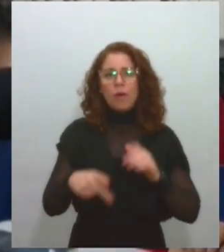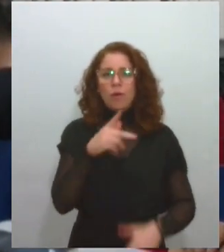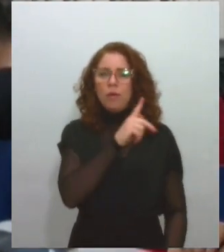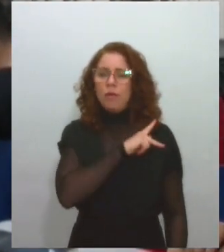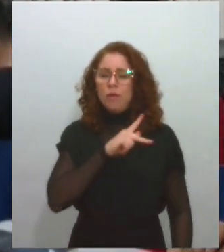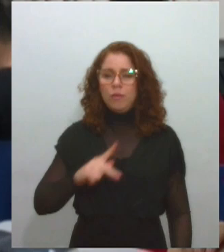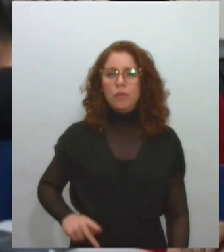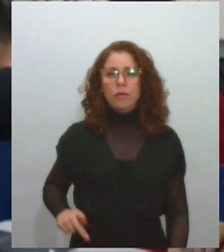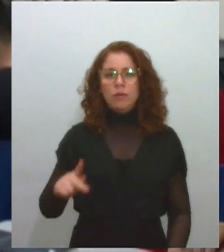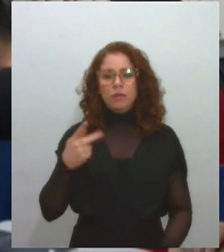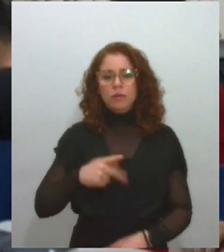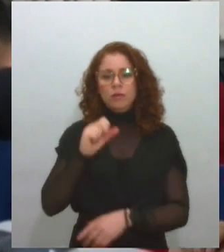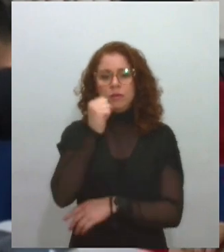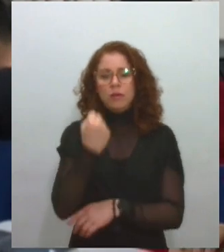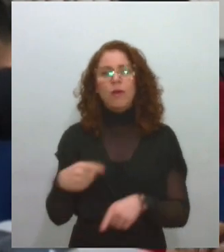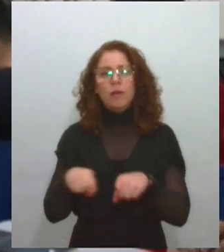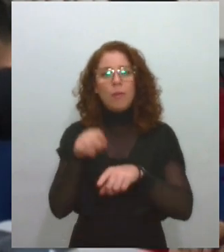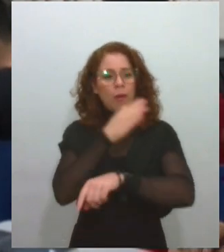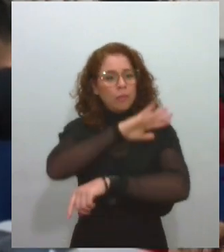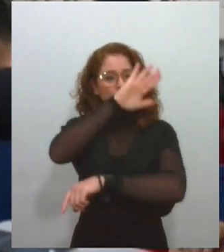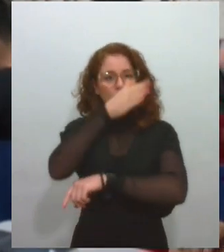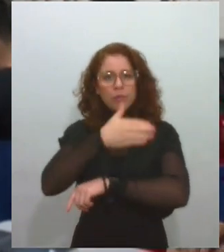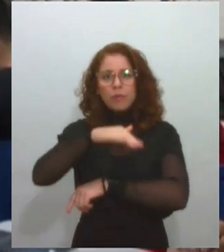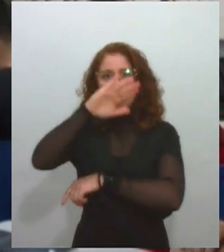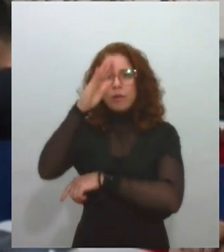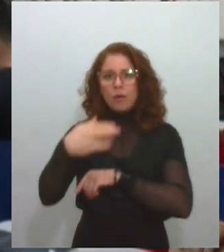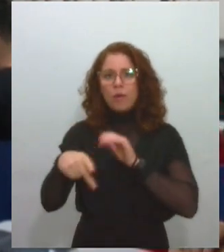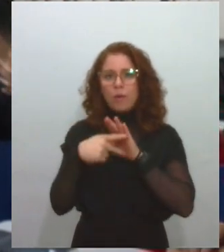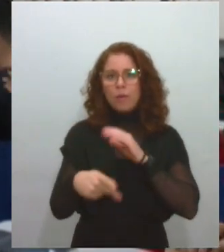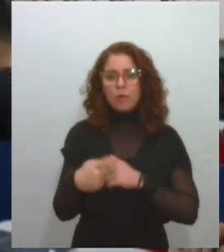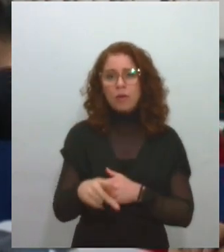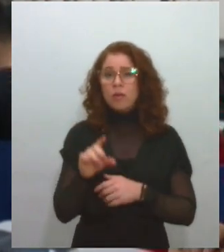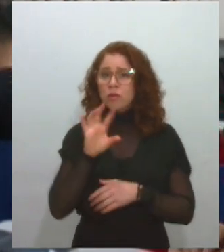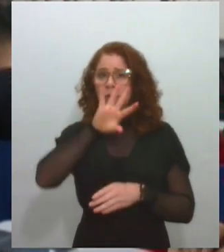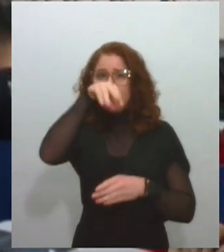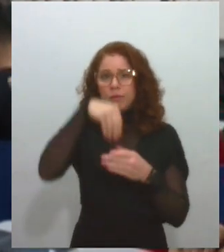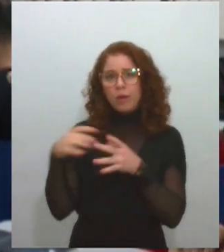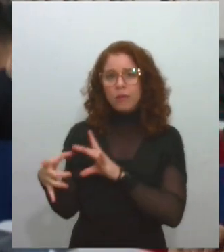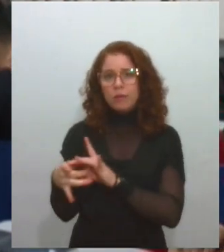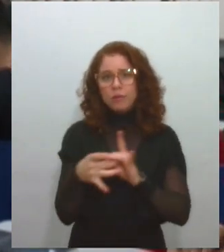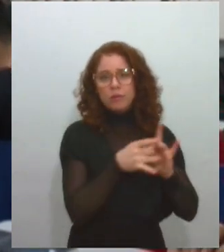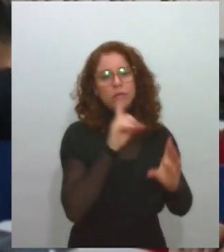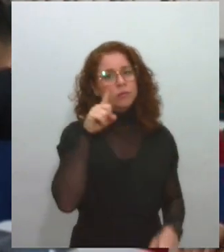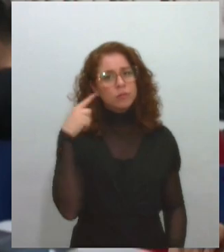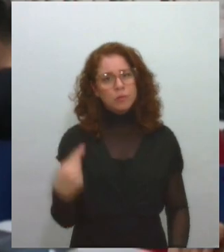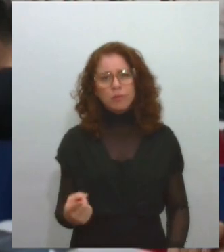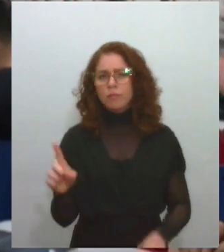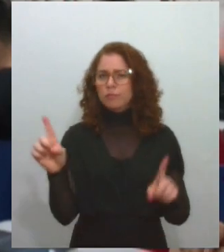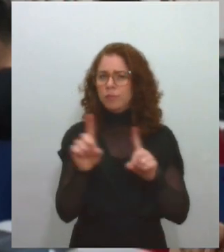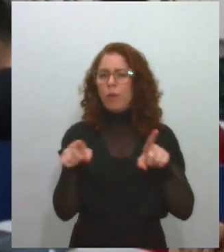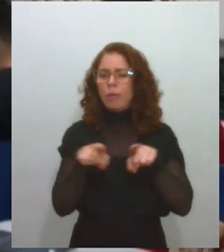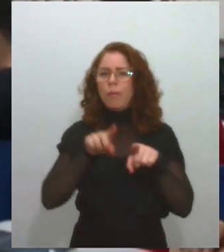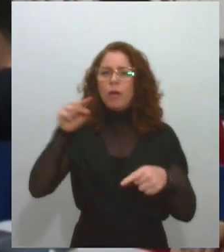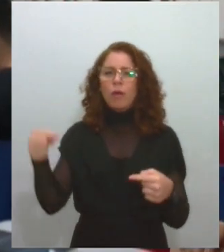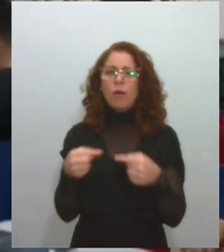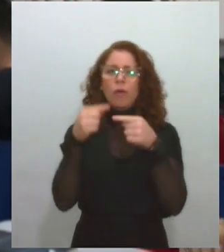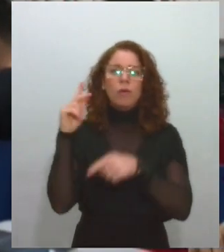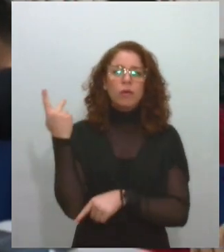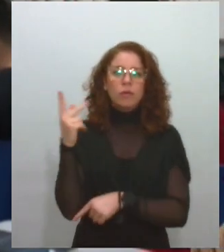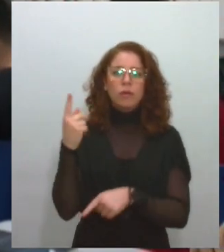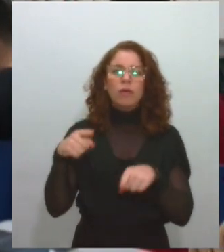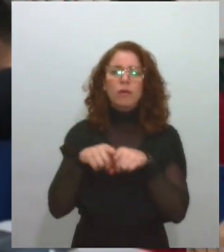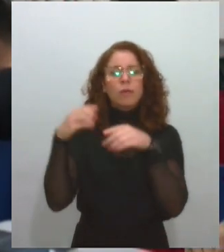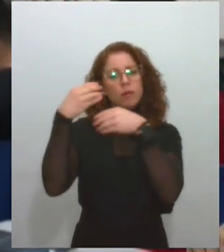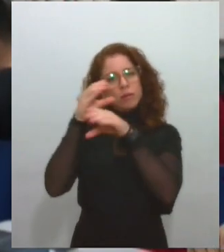relevo, mas evidentemente que não só da área jurídica. Questões da área histórica, questões de ciência política, questões de